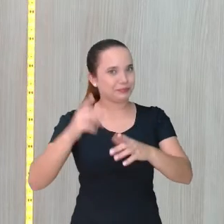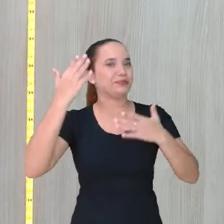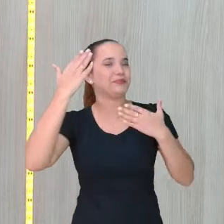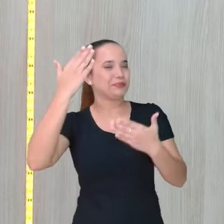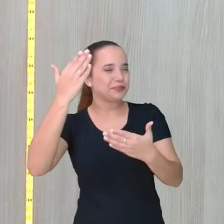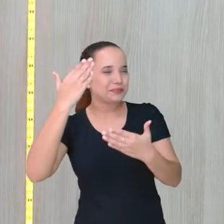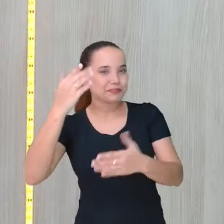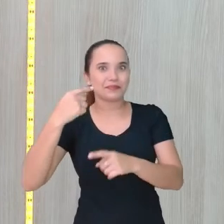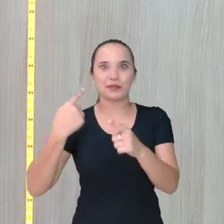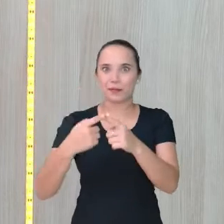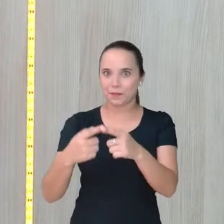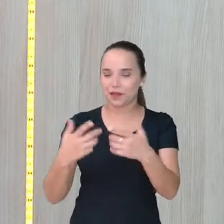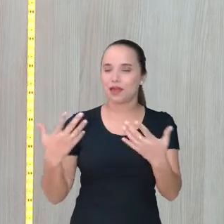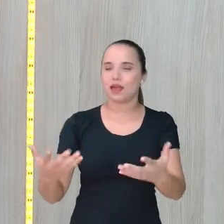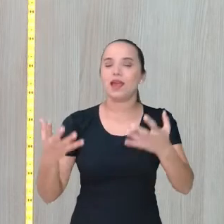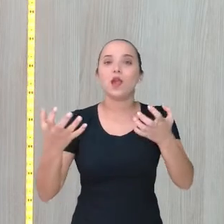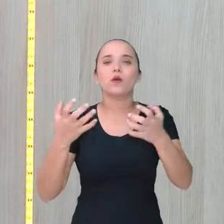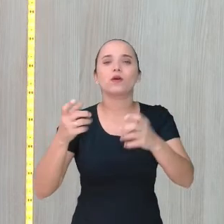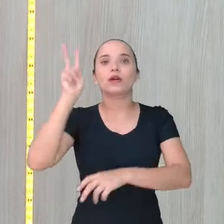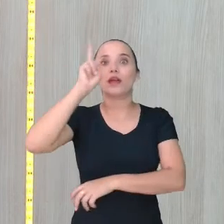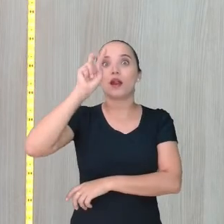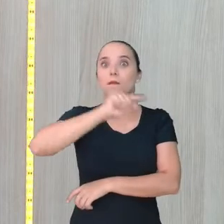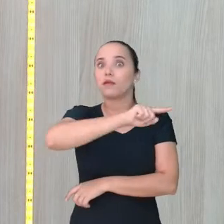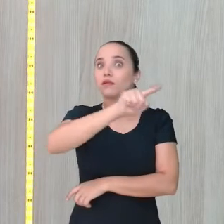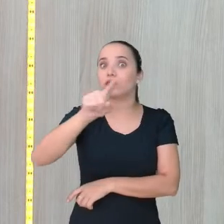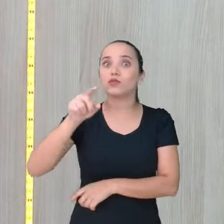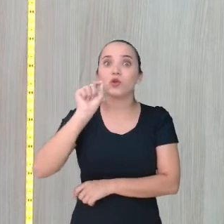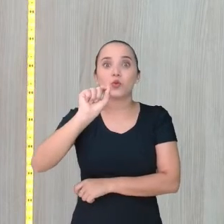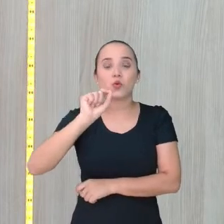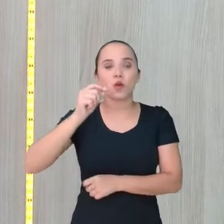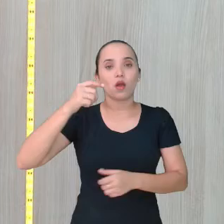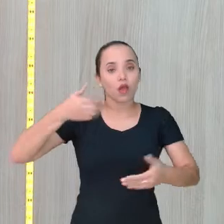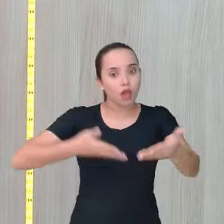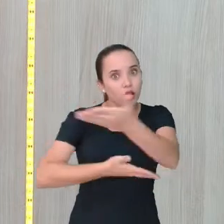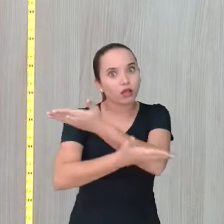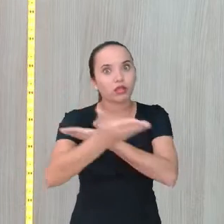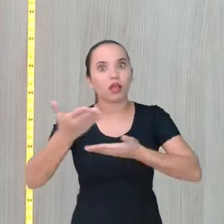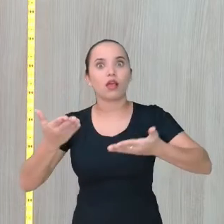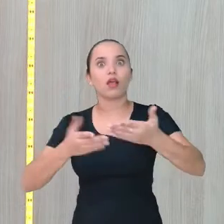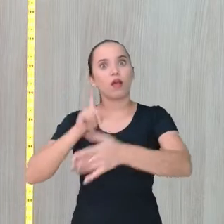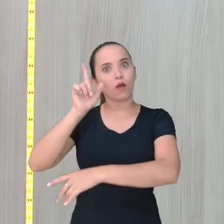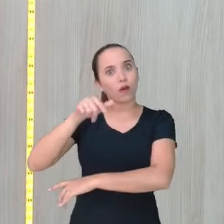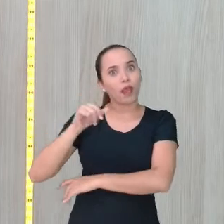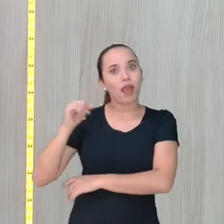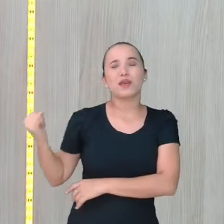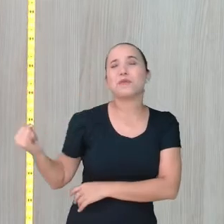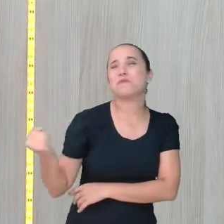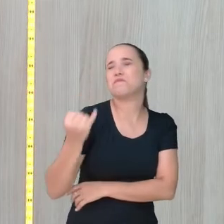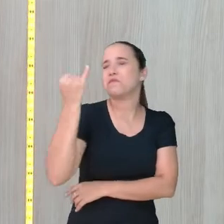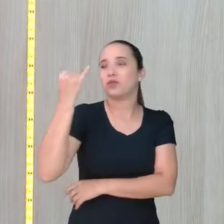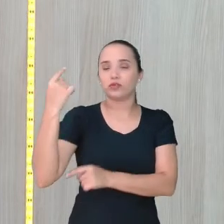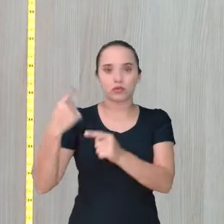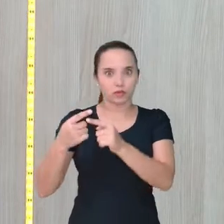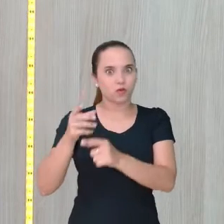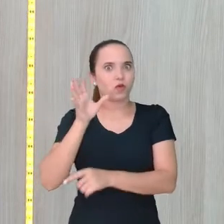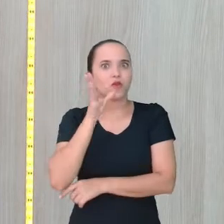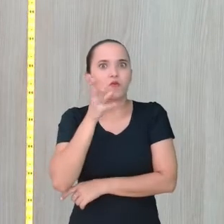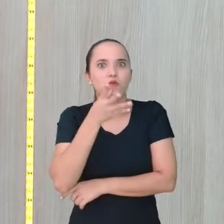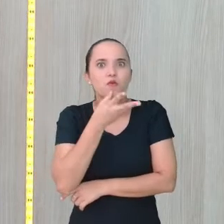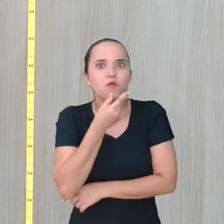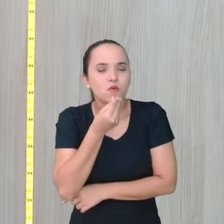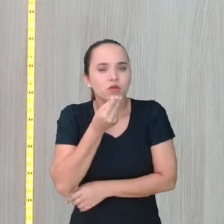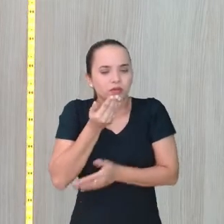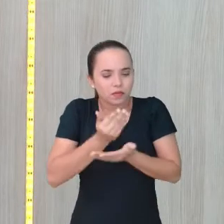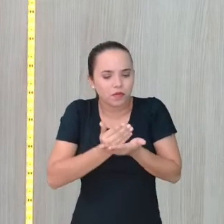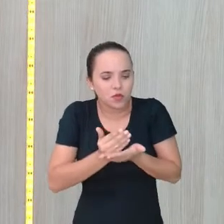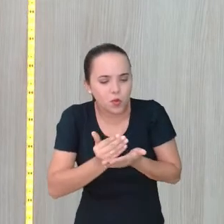eu lembro a vocês a importância dessa interação. A gente sabe que o conhecimento nasce, né, com essa troca,